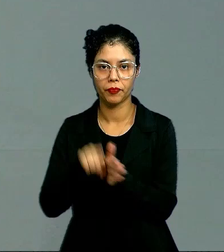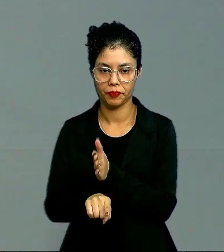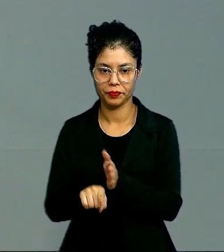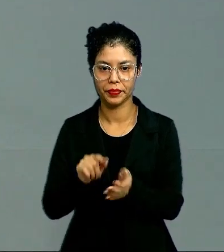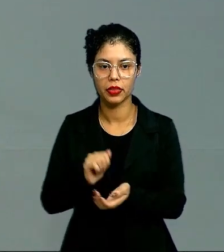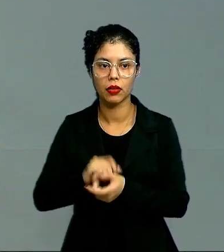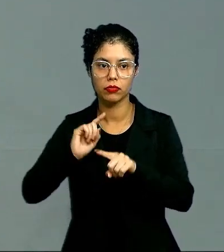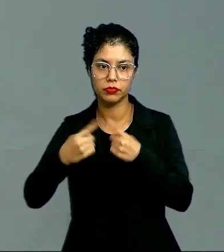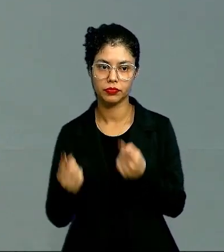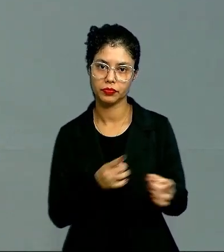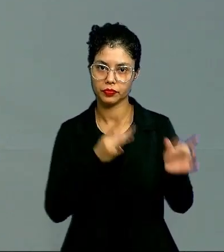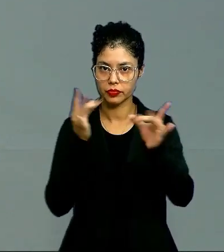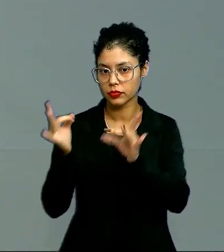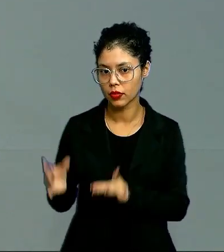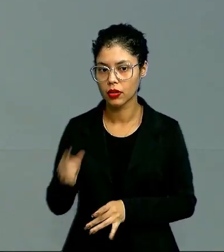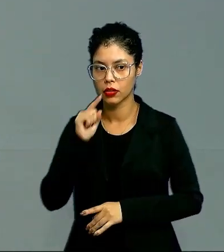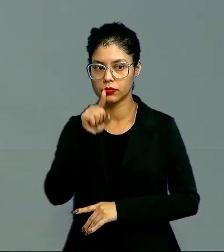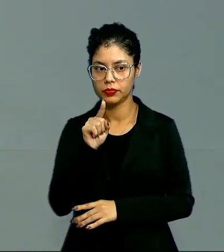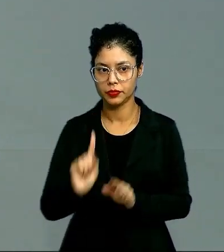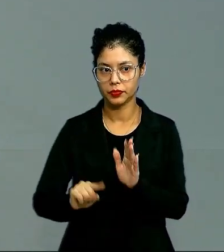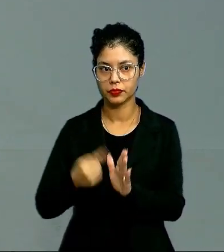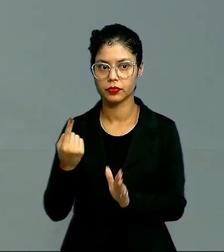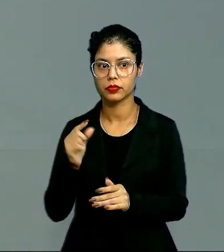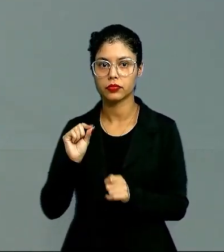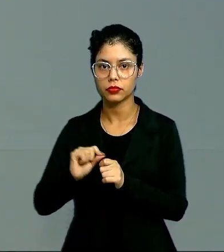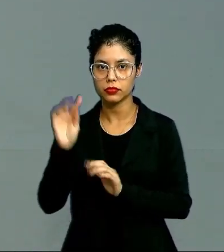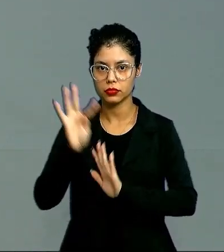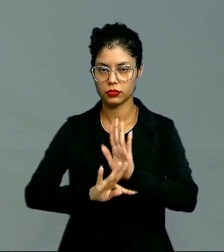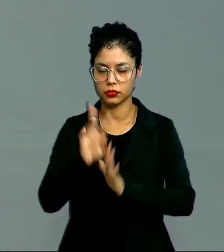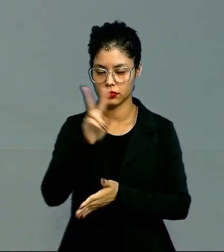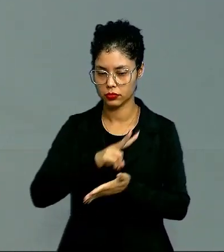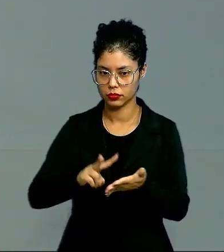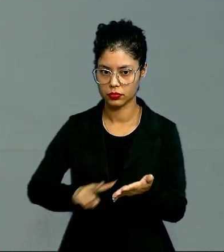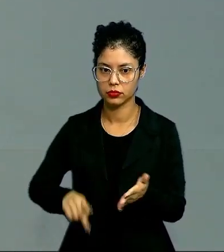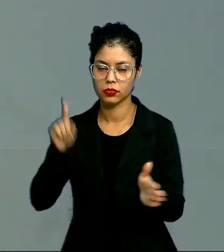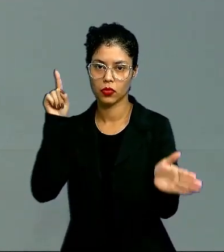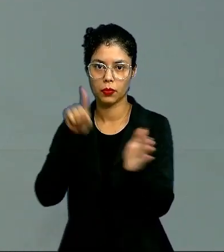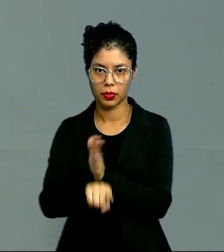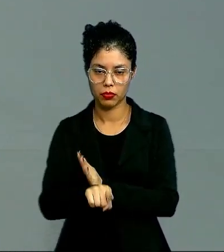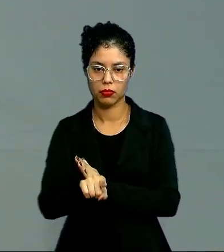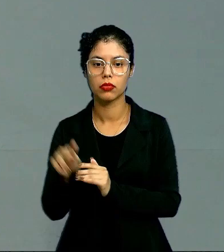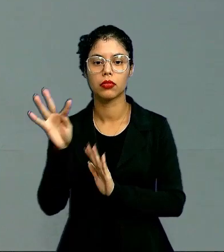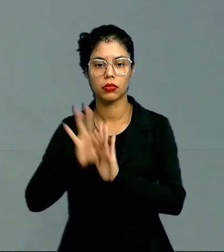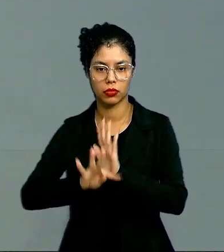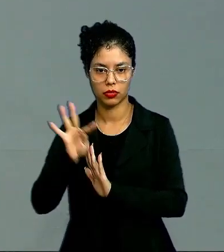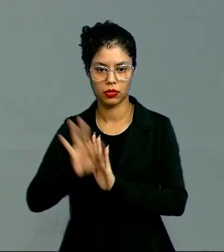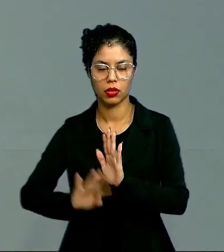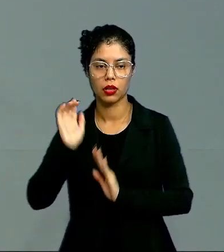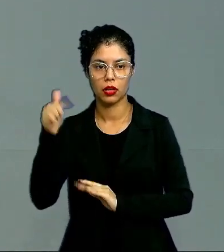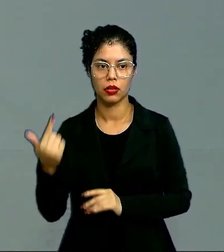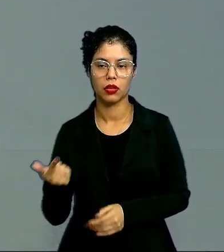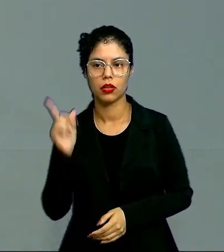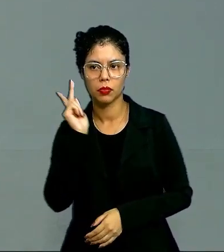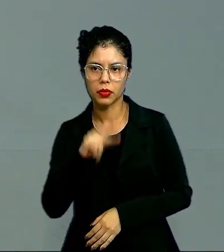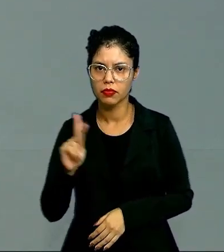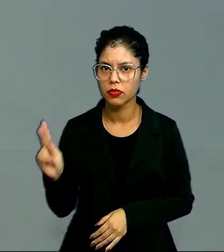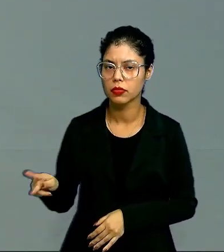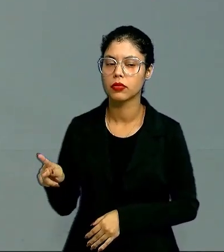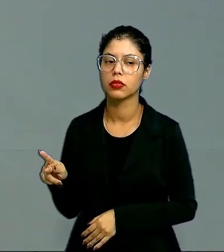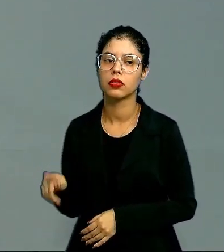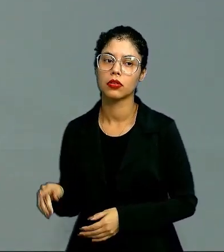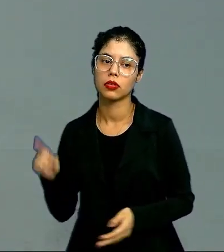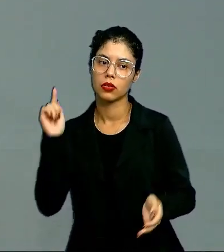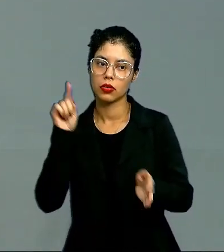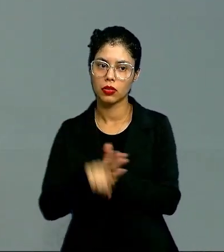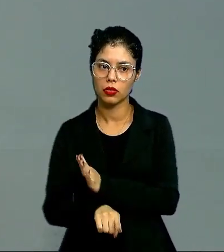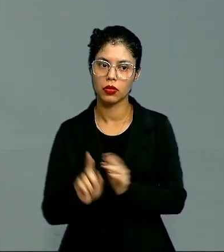questão. Mais uma dica é que você primeiro faça uma leitura do comando da questão e aí às vezes você diz o seguinte: professora, o